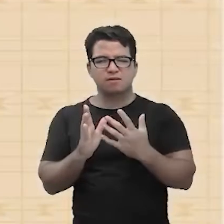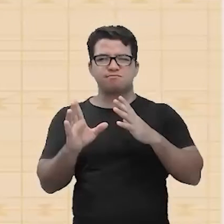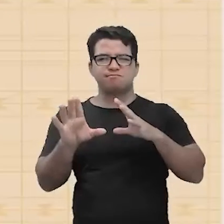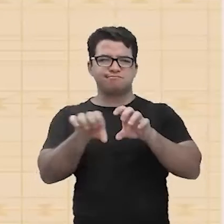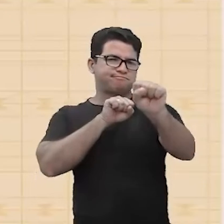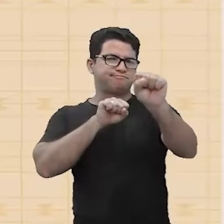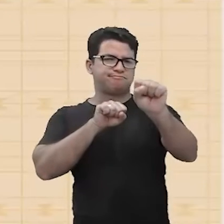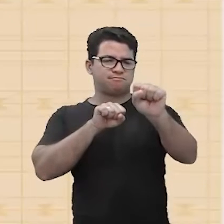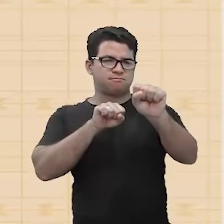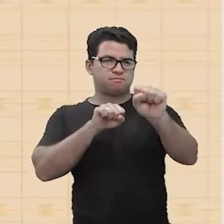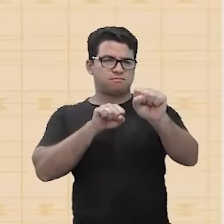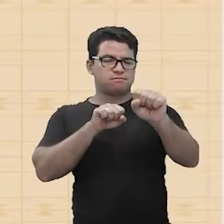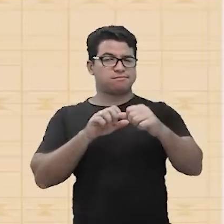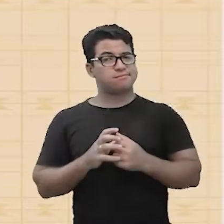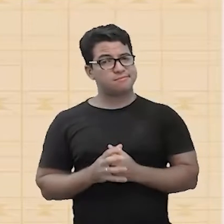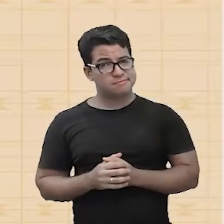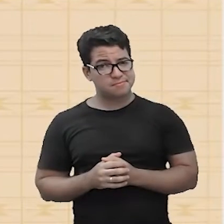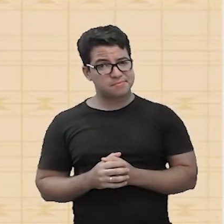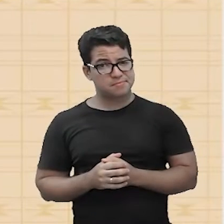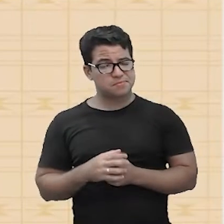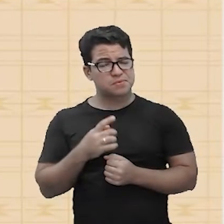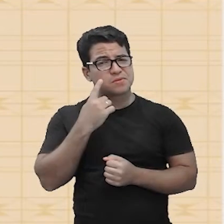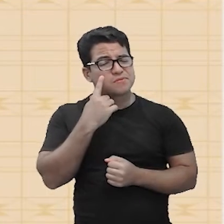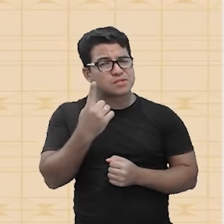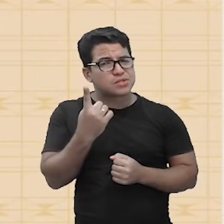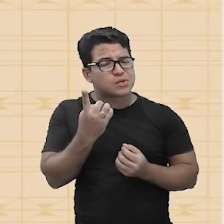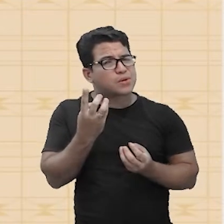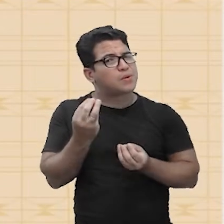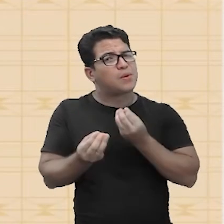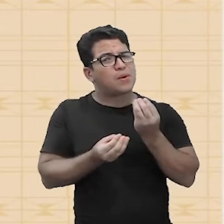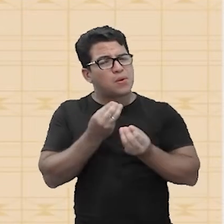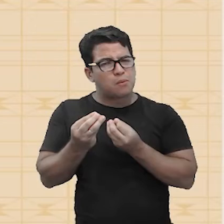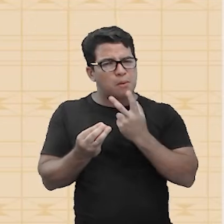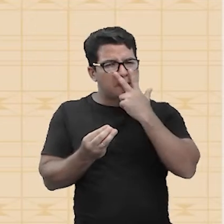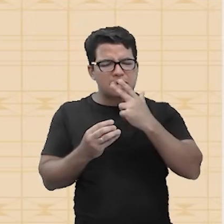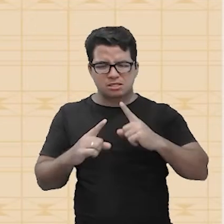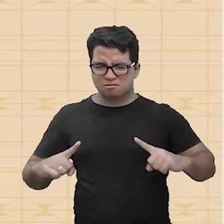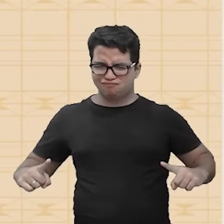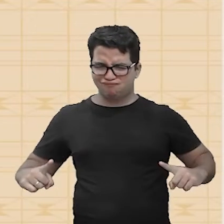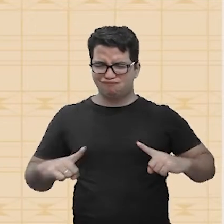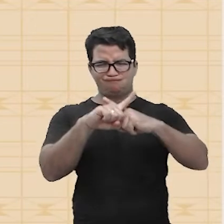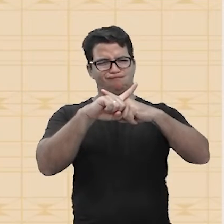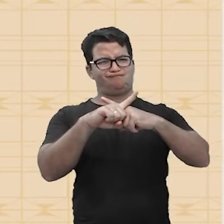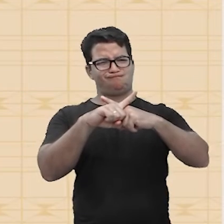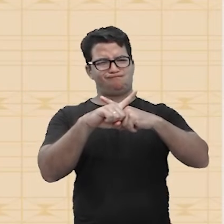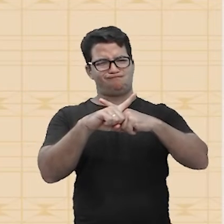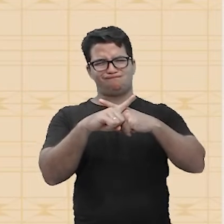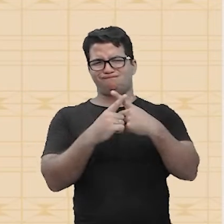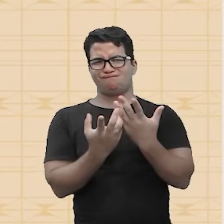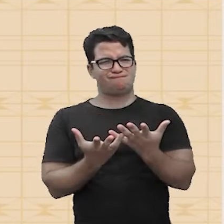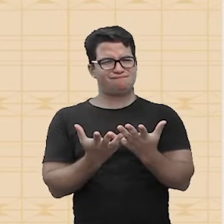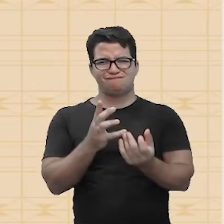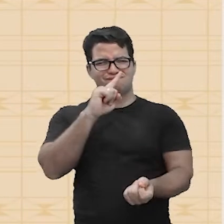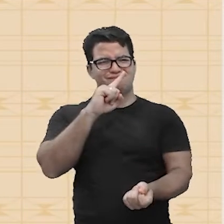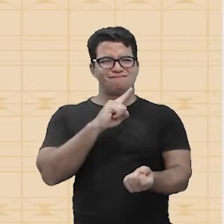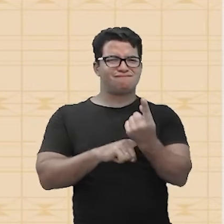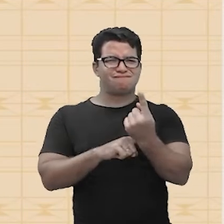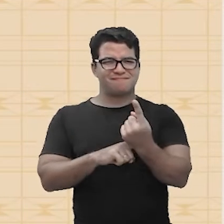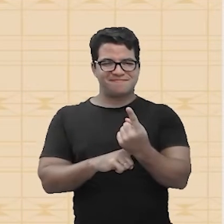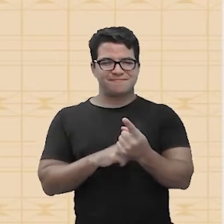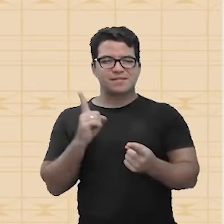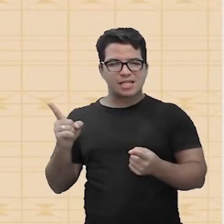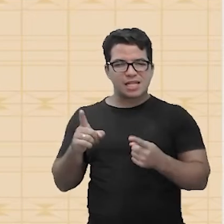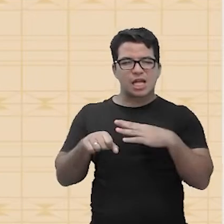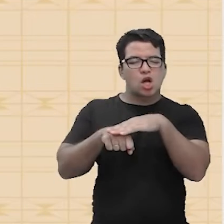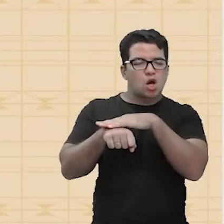veja que conflito, fala um pouco também sobre etarismo, né? São 2 adolescentes comentando